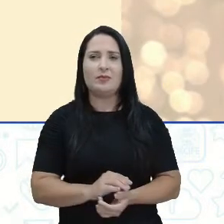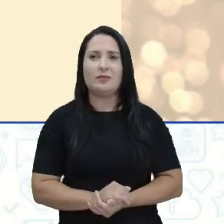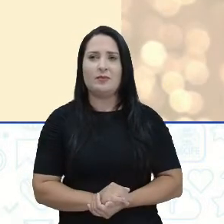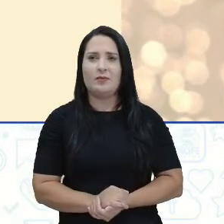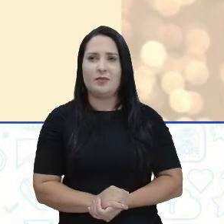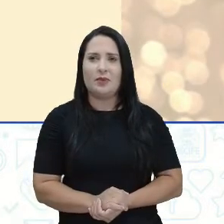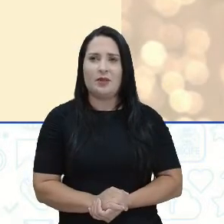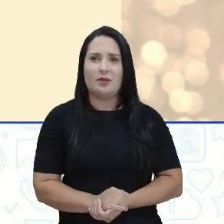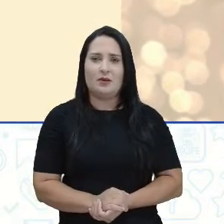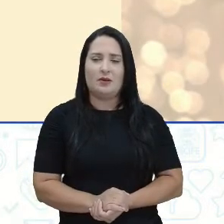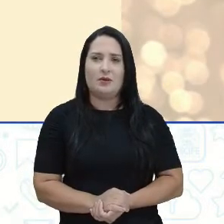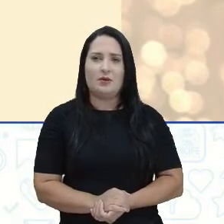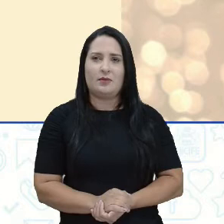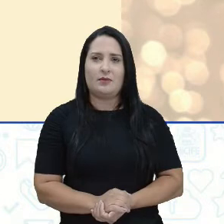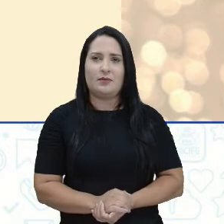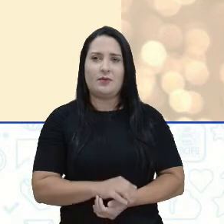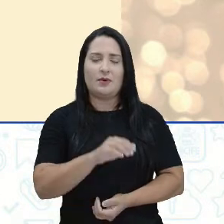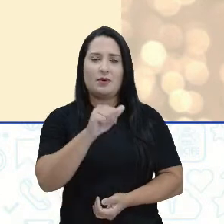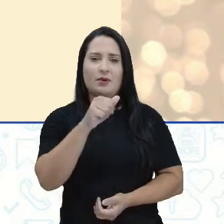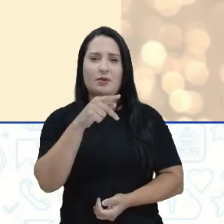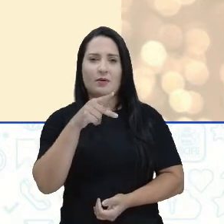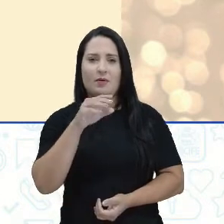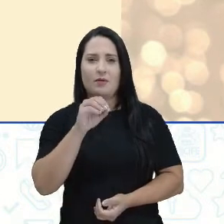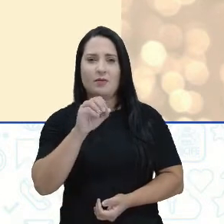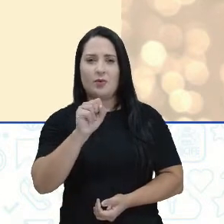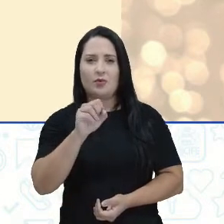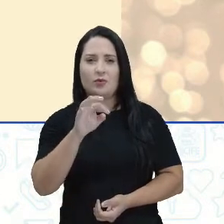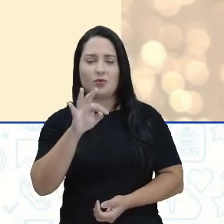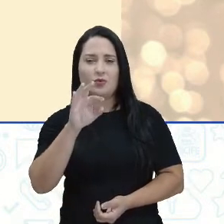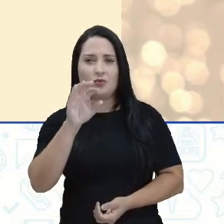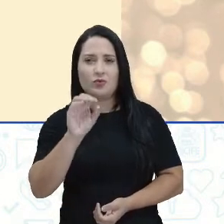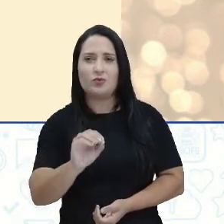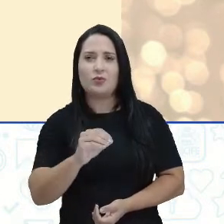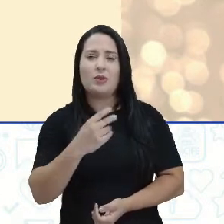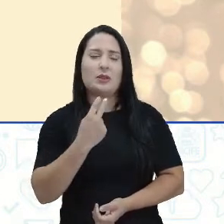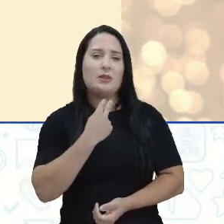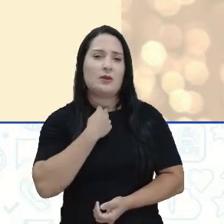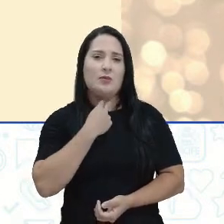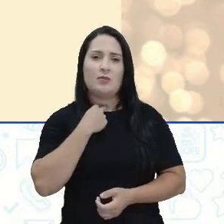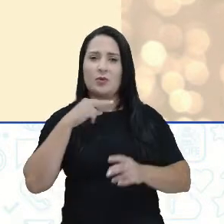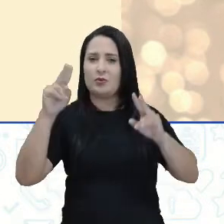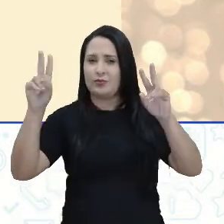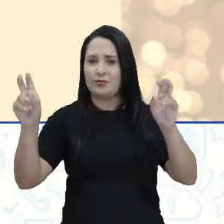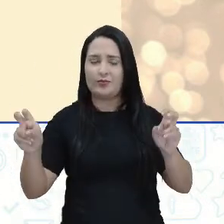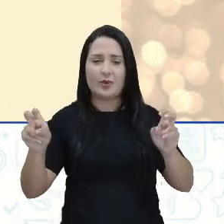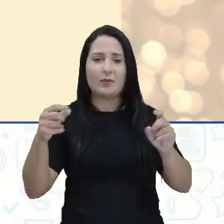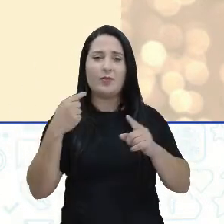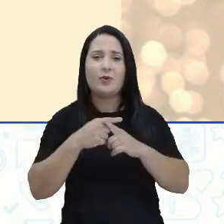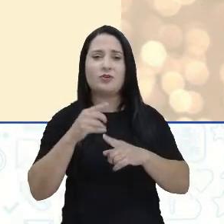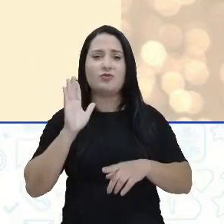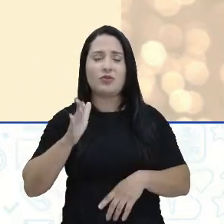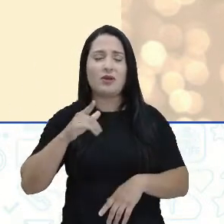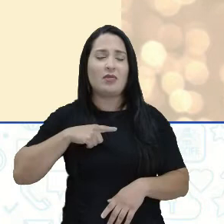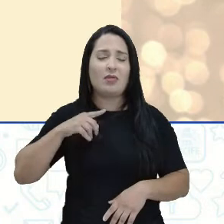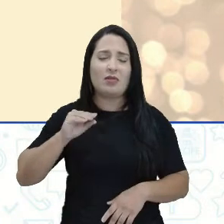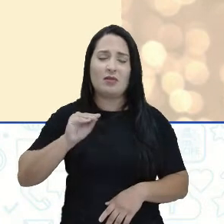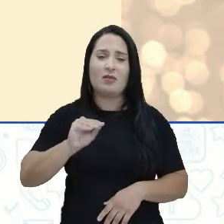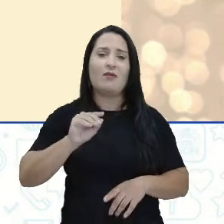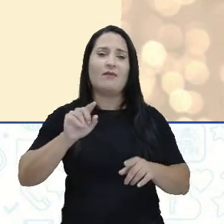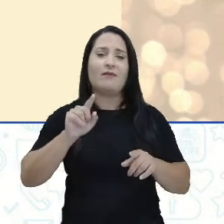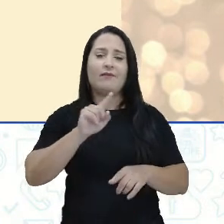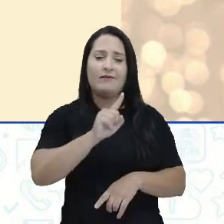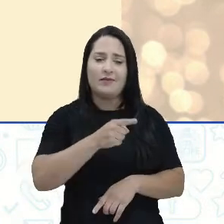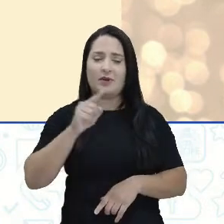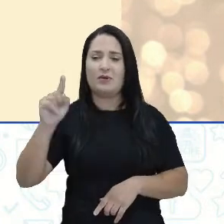Entre o aposto, você não bota dentro do aposto, porque o aposto ele já aparece entre vírgulas. Então, eu